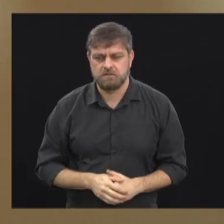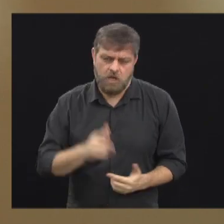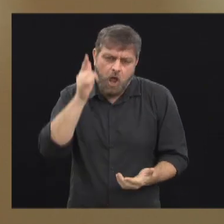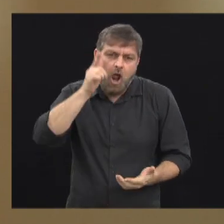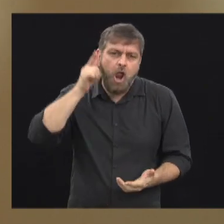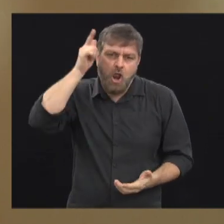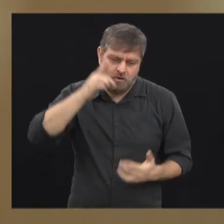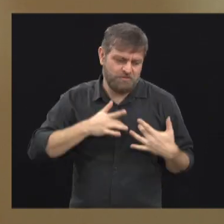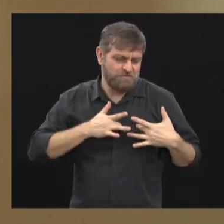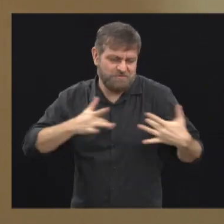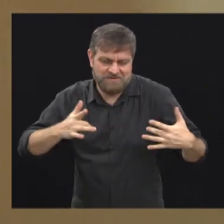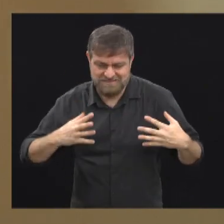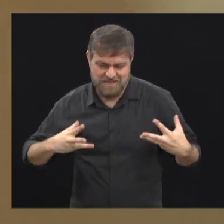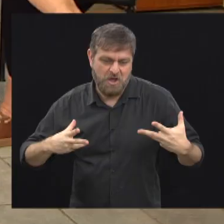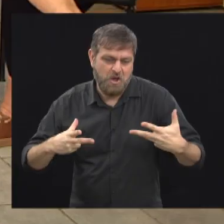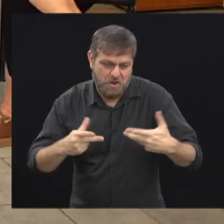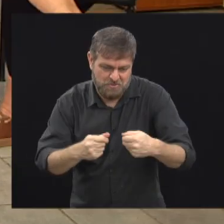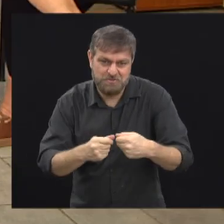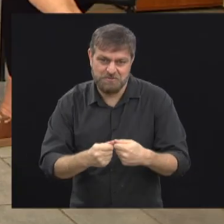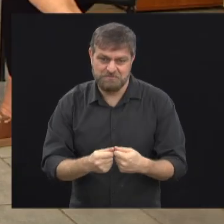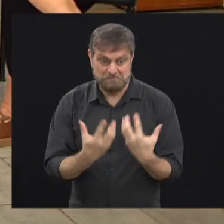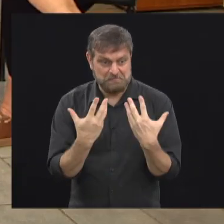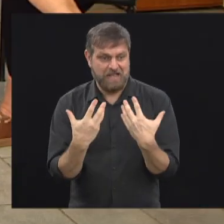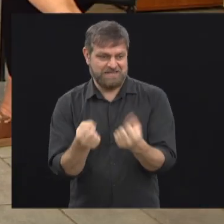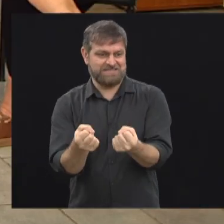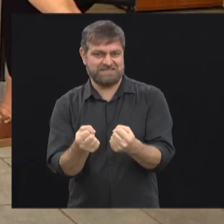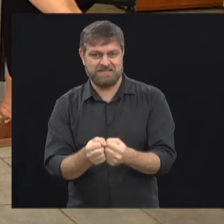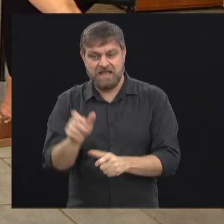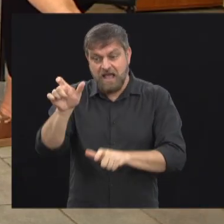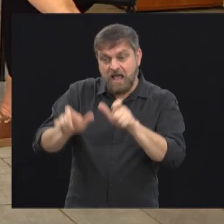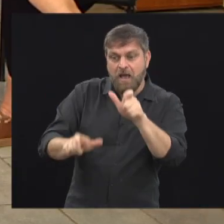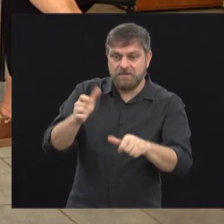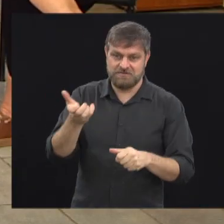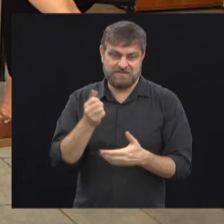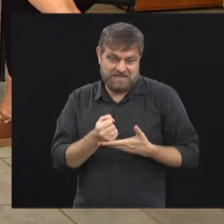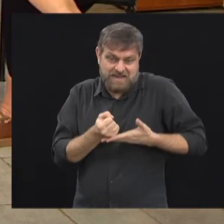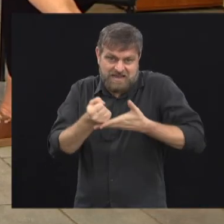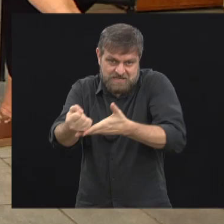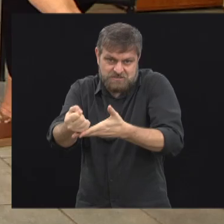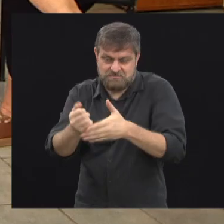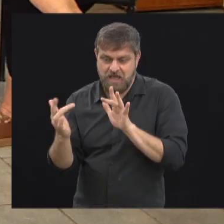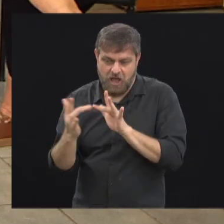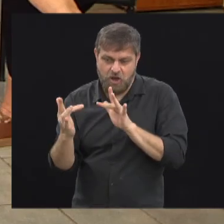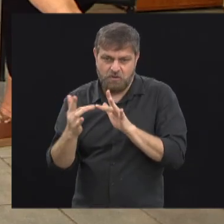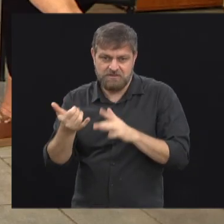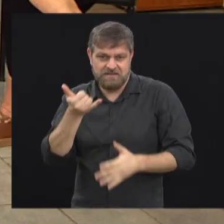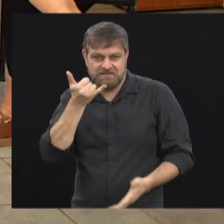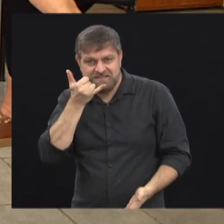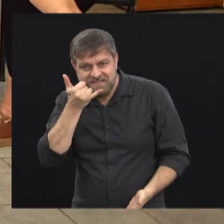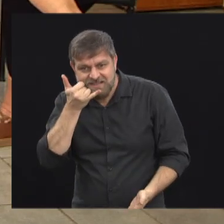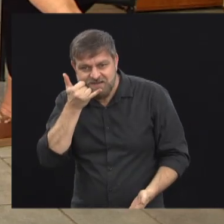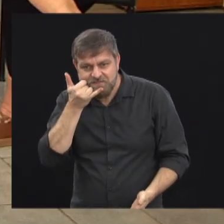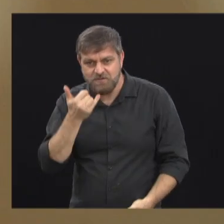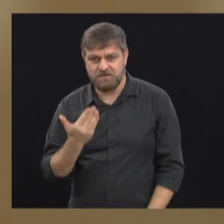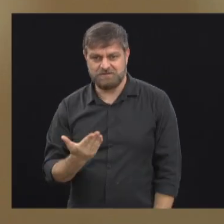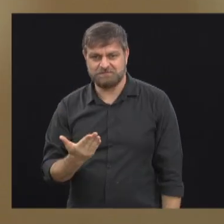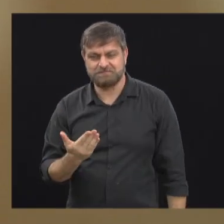lógico que doações, tudo que vier, bem-vindo, né, que as pessoas tenham interesse, entrar em contato pelo telefone, né,